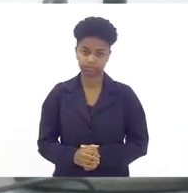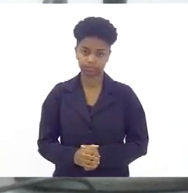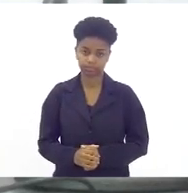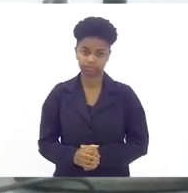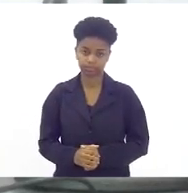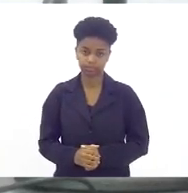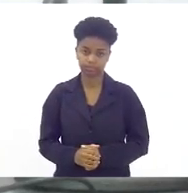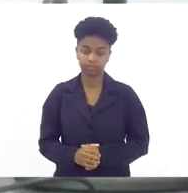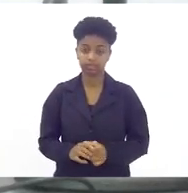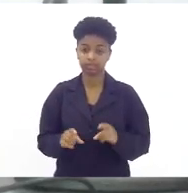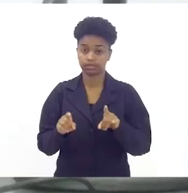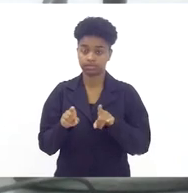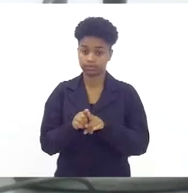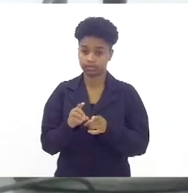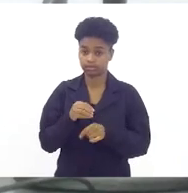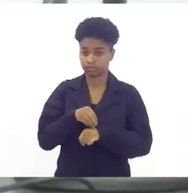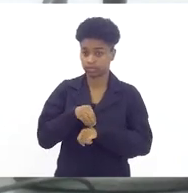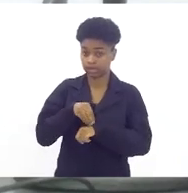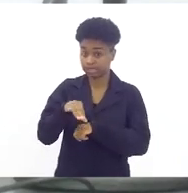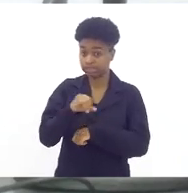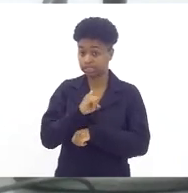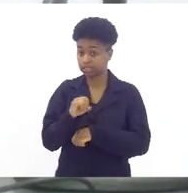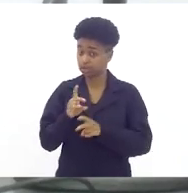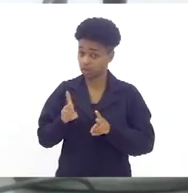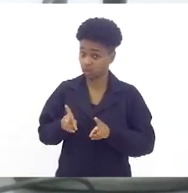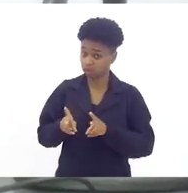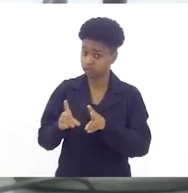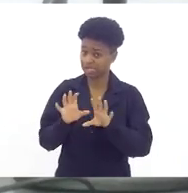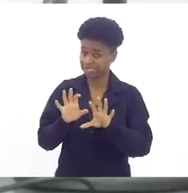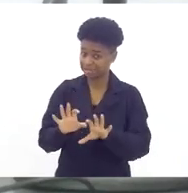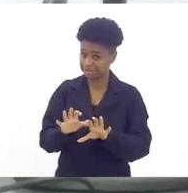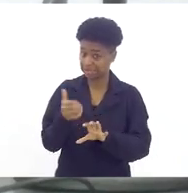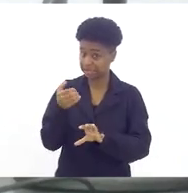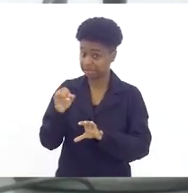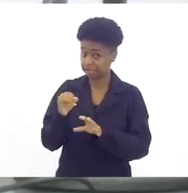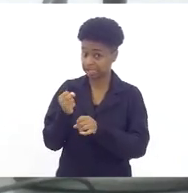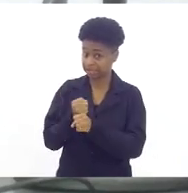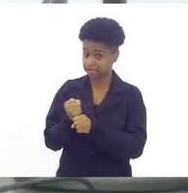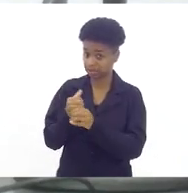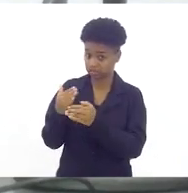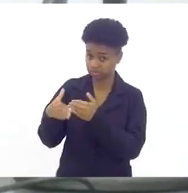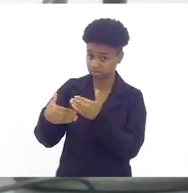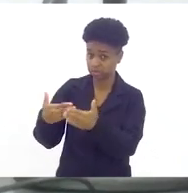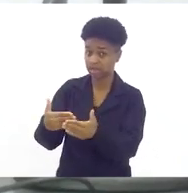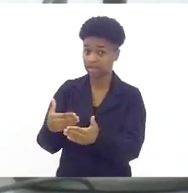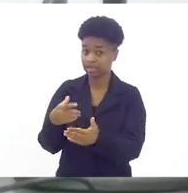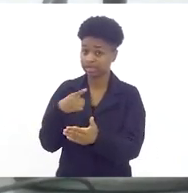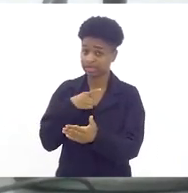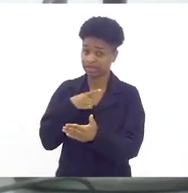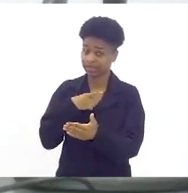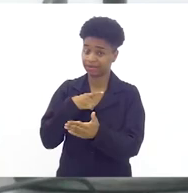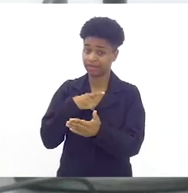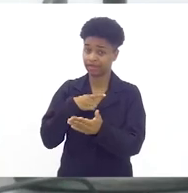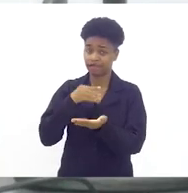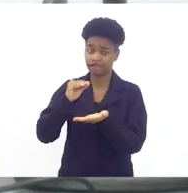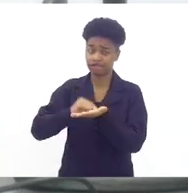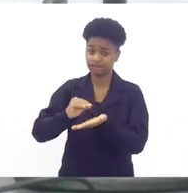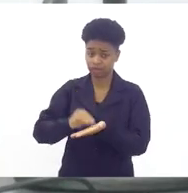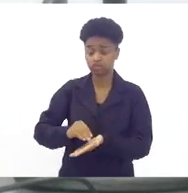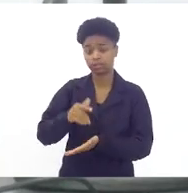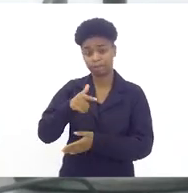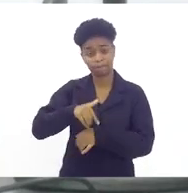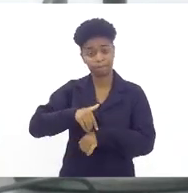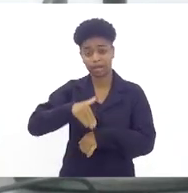dizem que se permanecer nessa perspectiva né nos próximos 10 anos haverá uma vacância de outros 1500